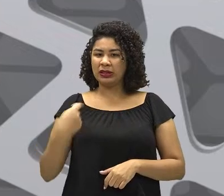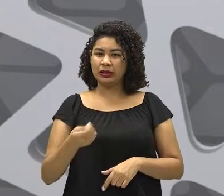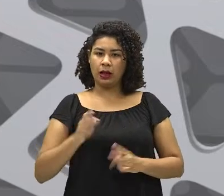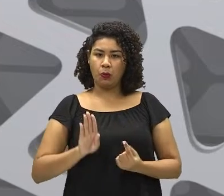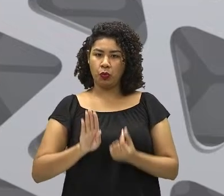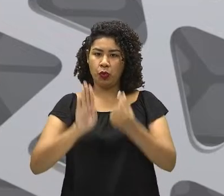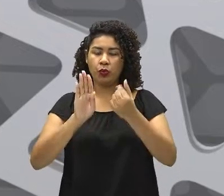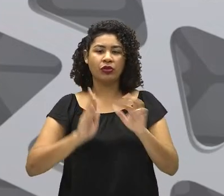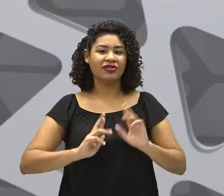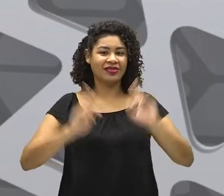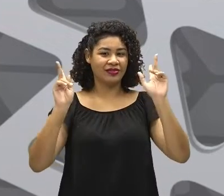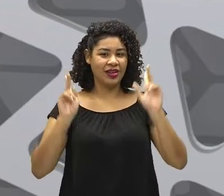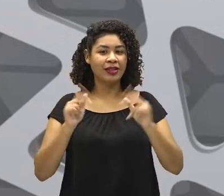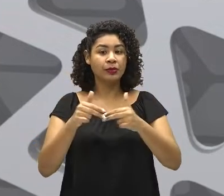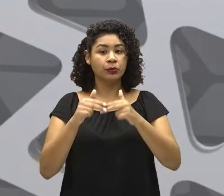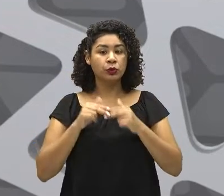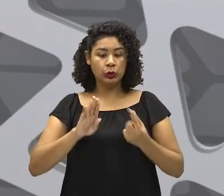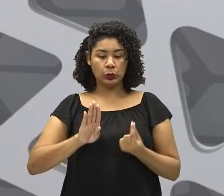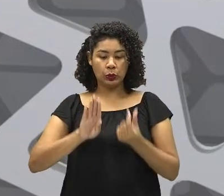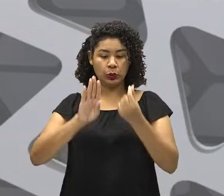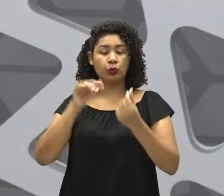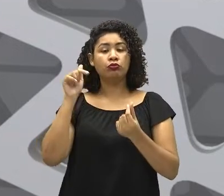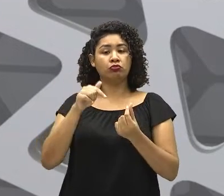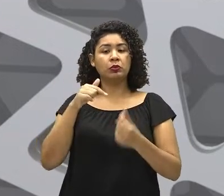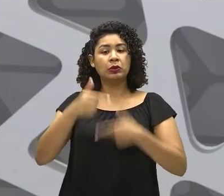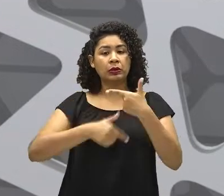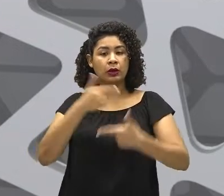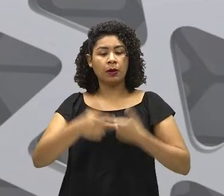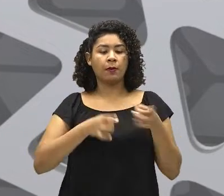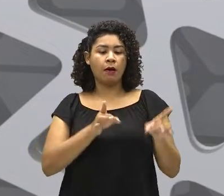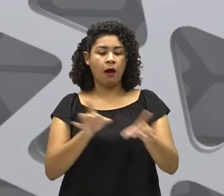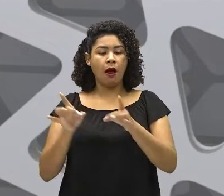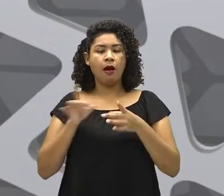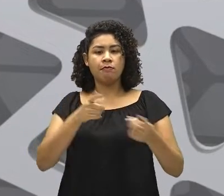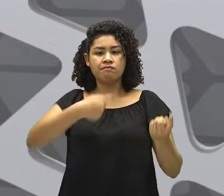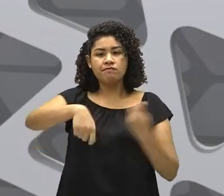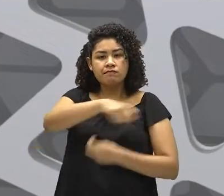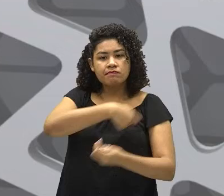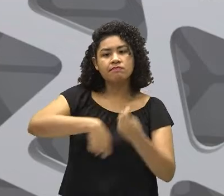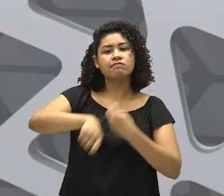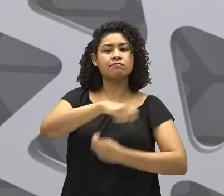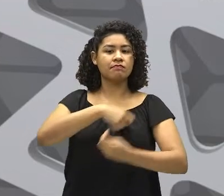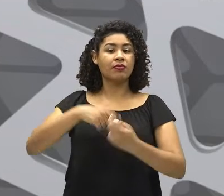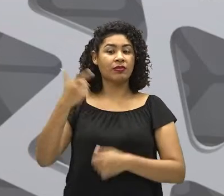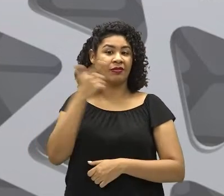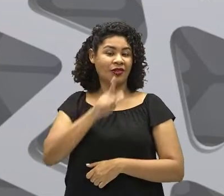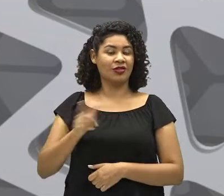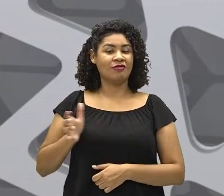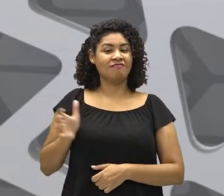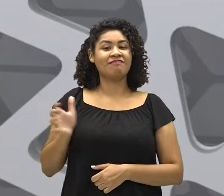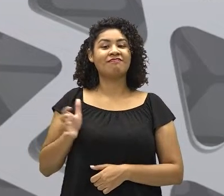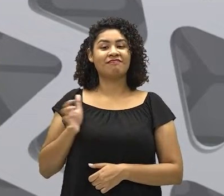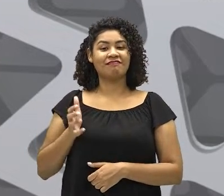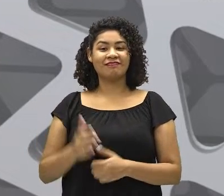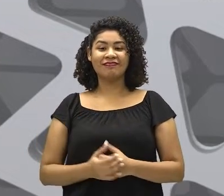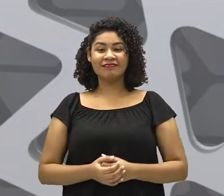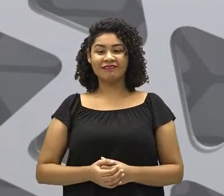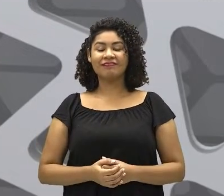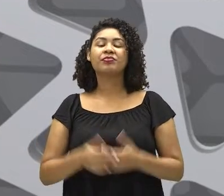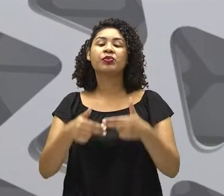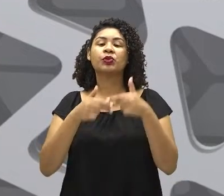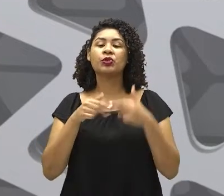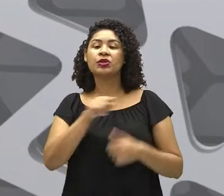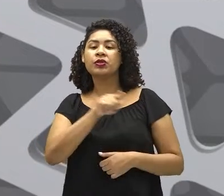classe mercantil que vai enriquecer com a prática comercial. Entendeu até aí? Então você